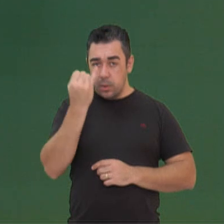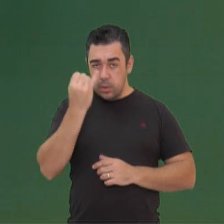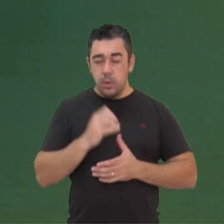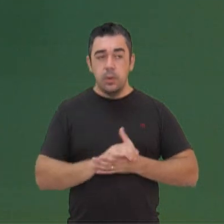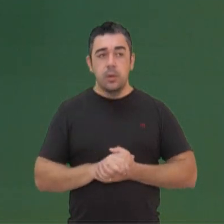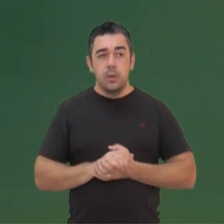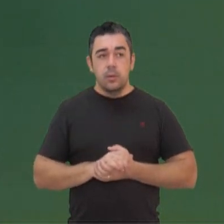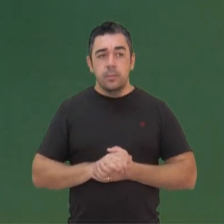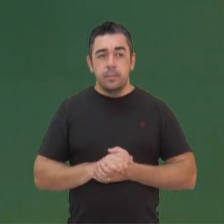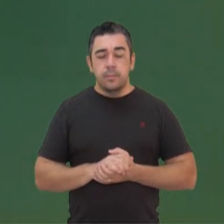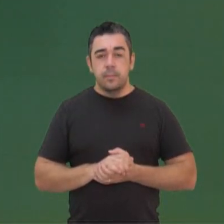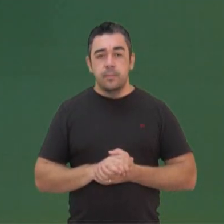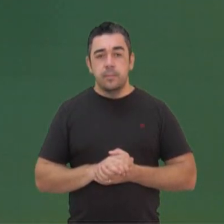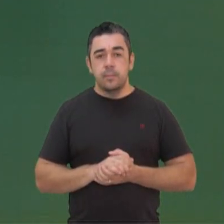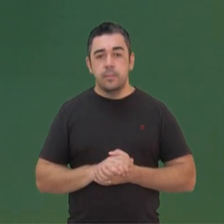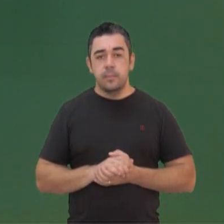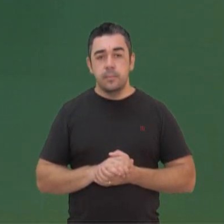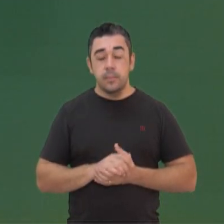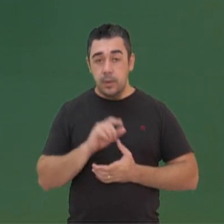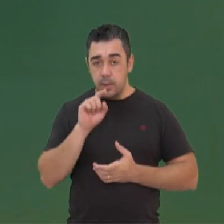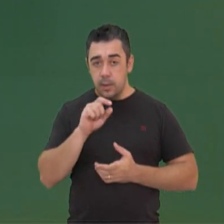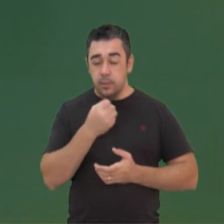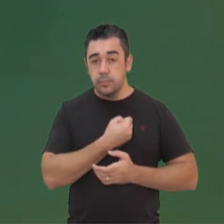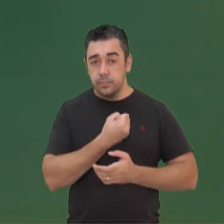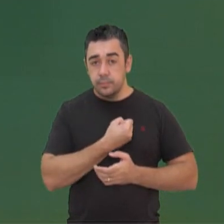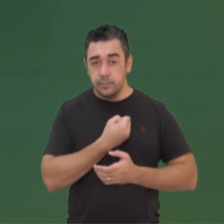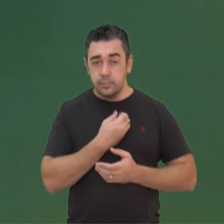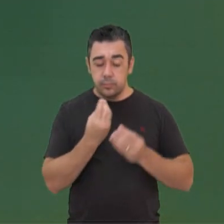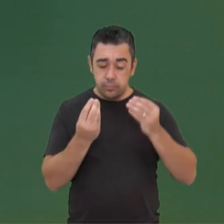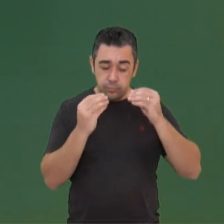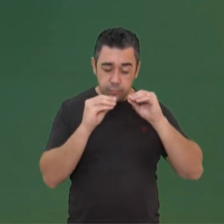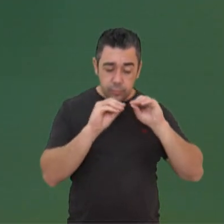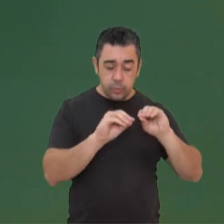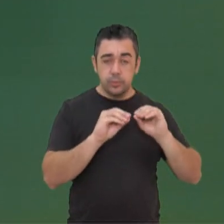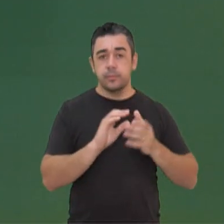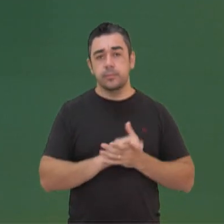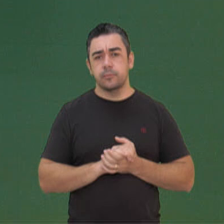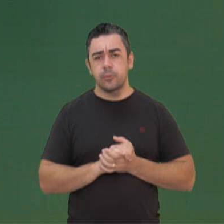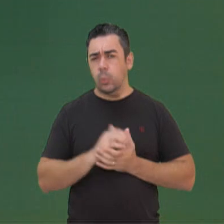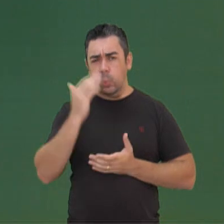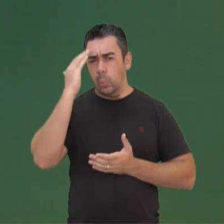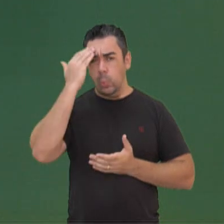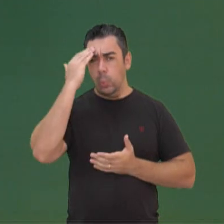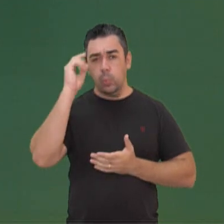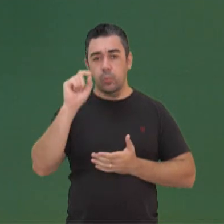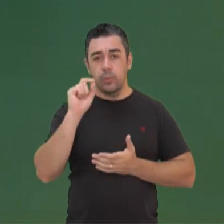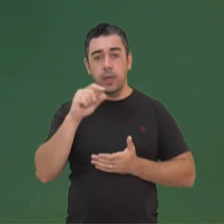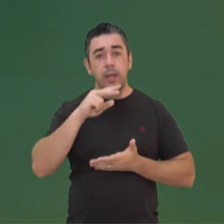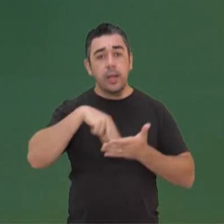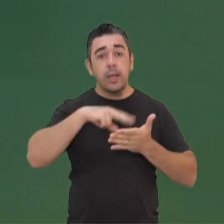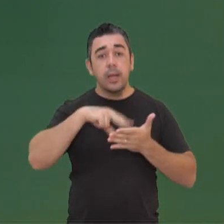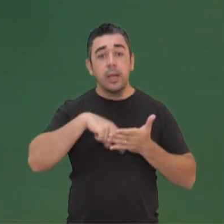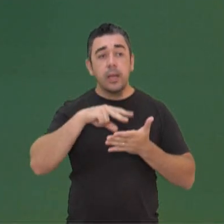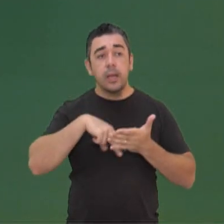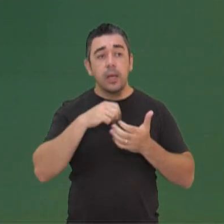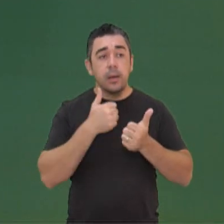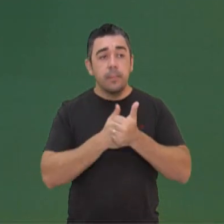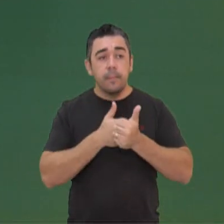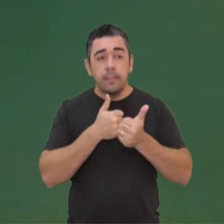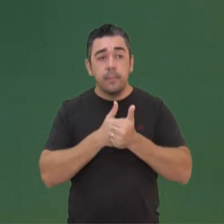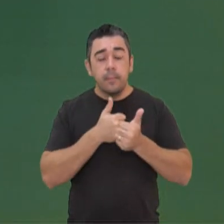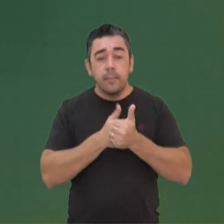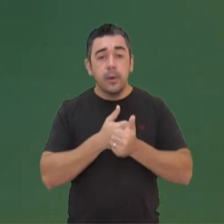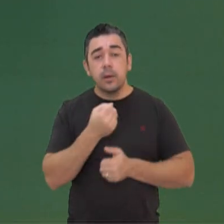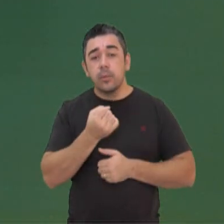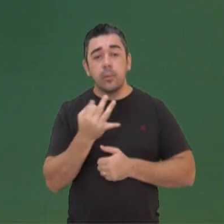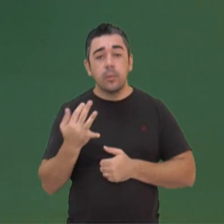um retângulo em volta. Pega este valor, marca aqui do lado. Não entendeu o que é esse valor? Leia nas proximidades dele, está ali, está